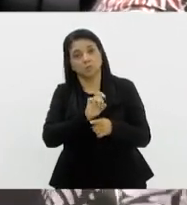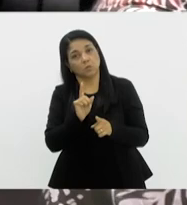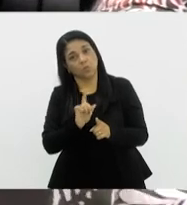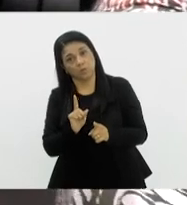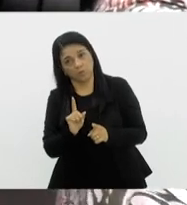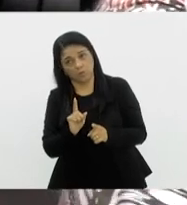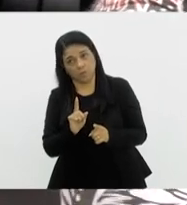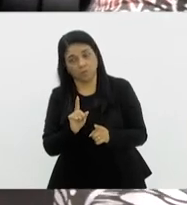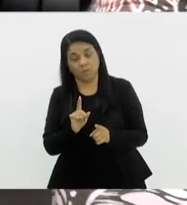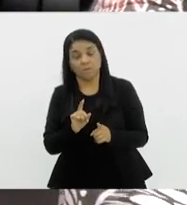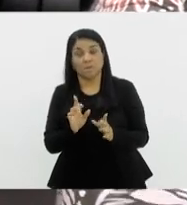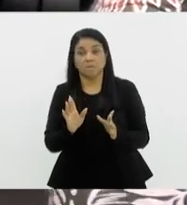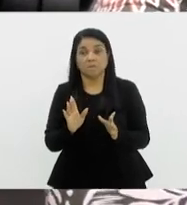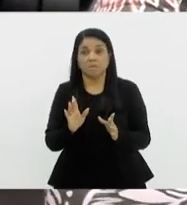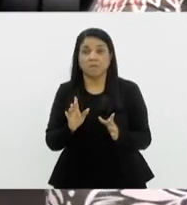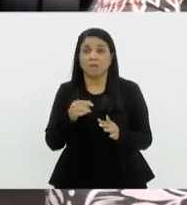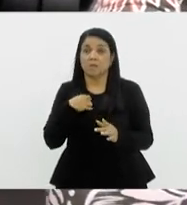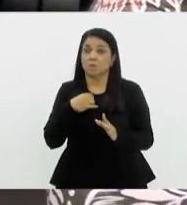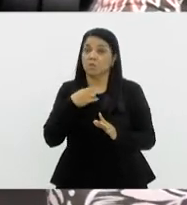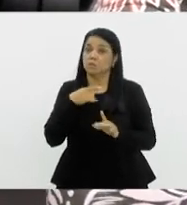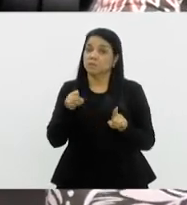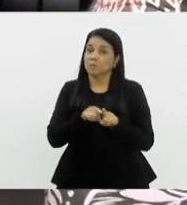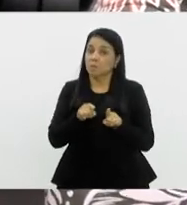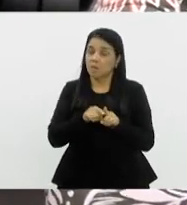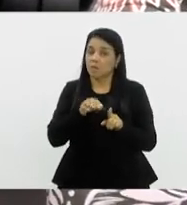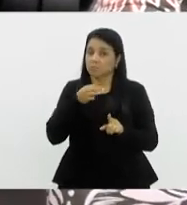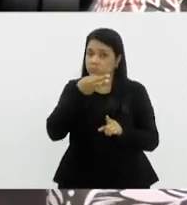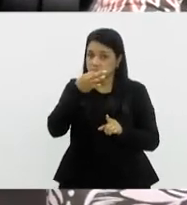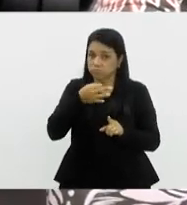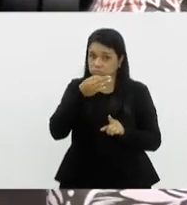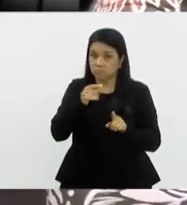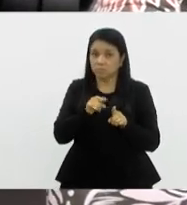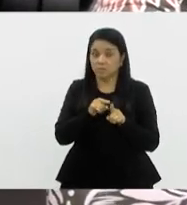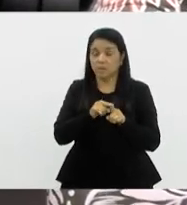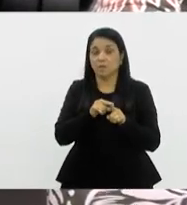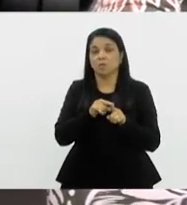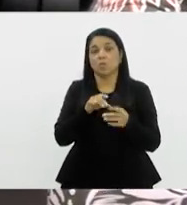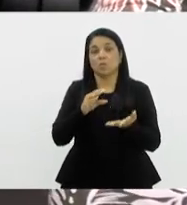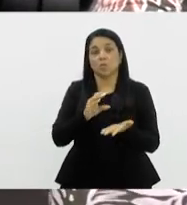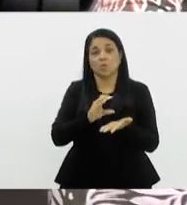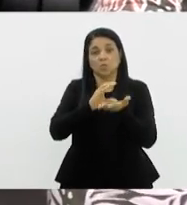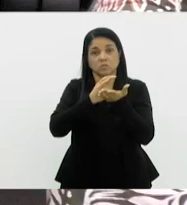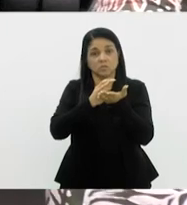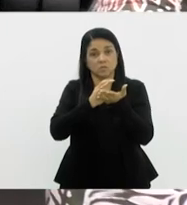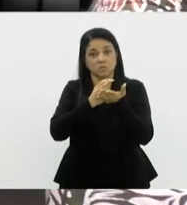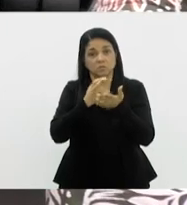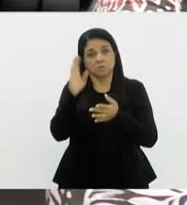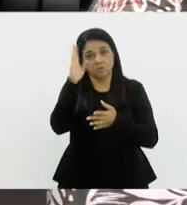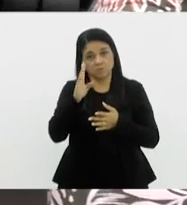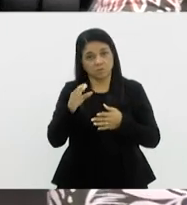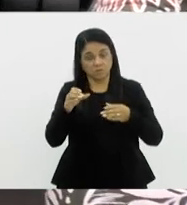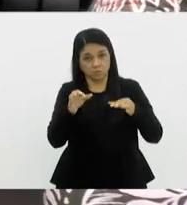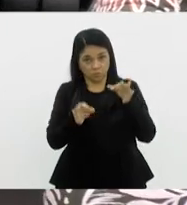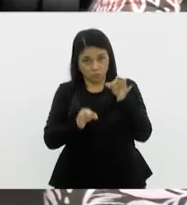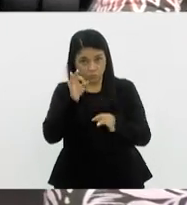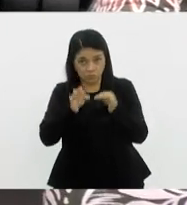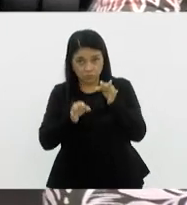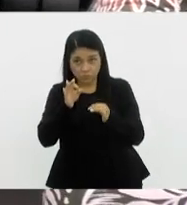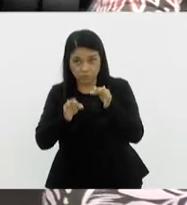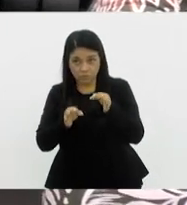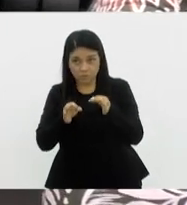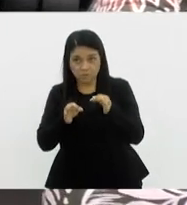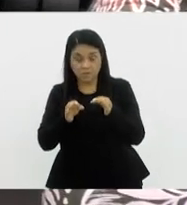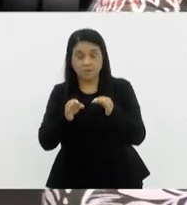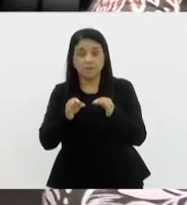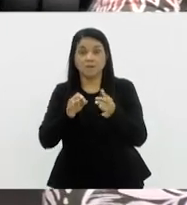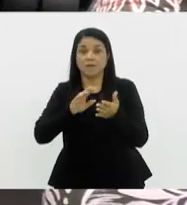né? Além disso, eu citei que o Conselho Nacional de Justiça interpreta essa legislação federal entendendo